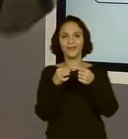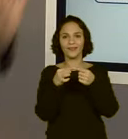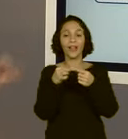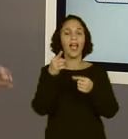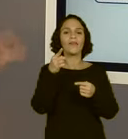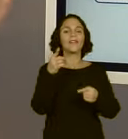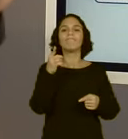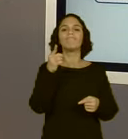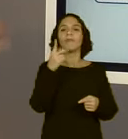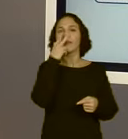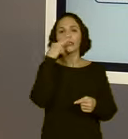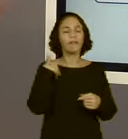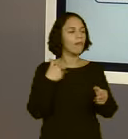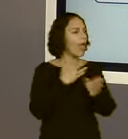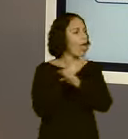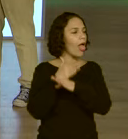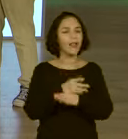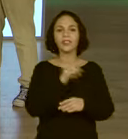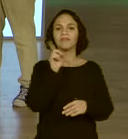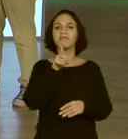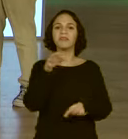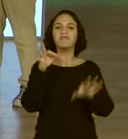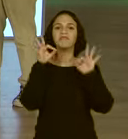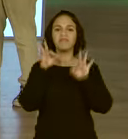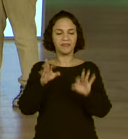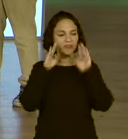não desfoca, você não sai do foco.